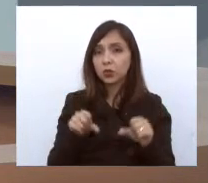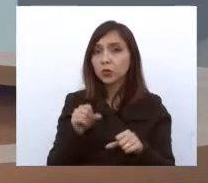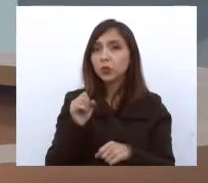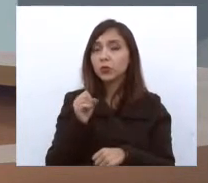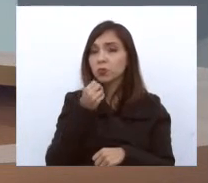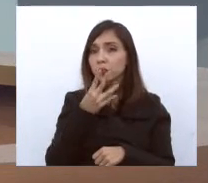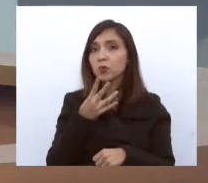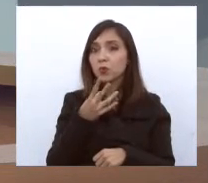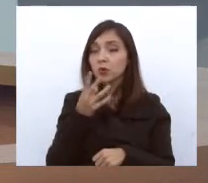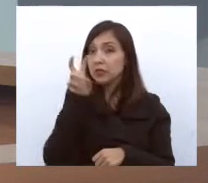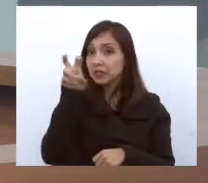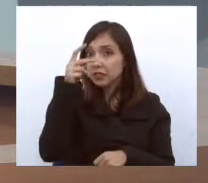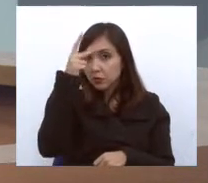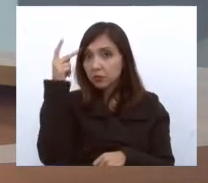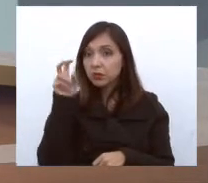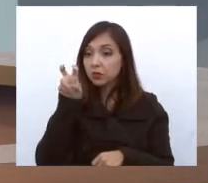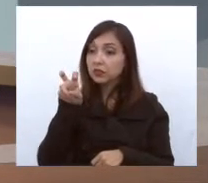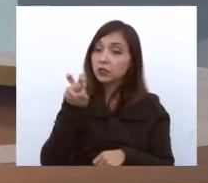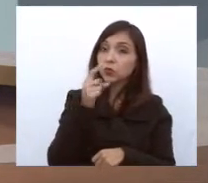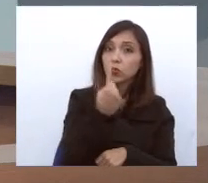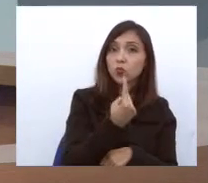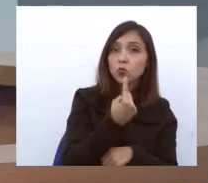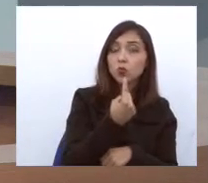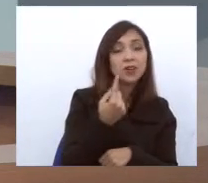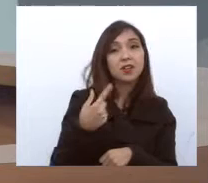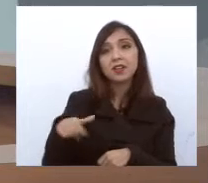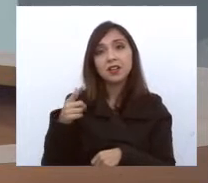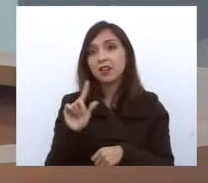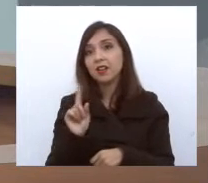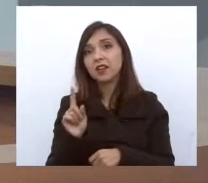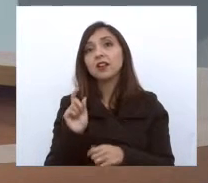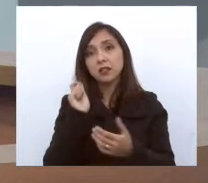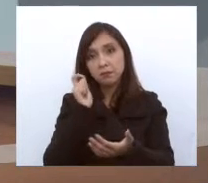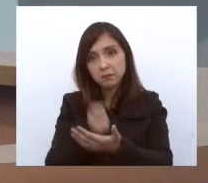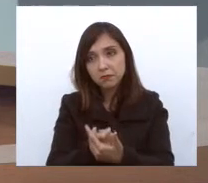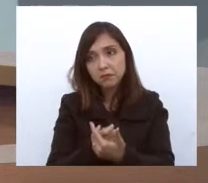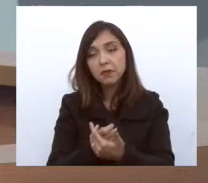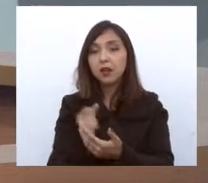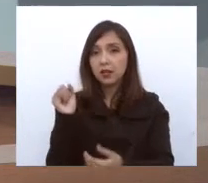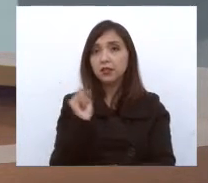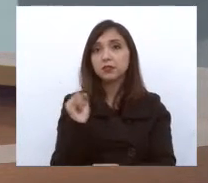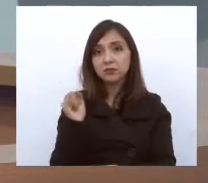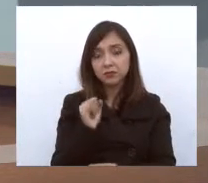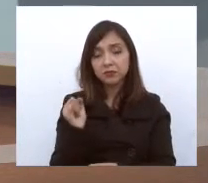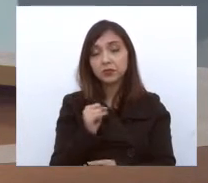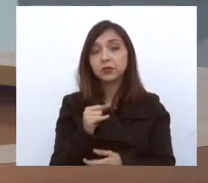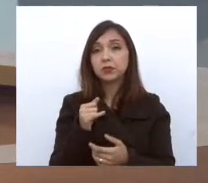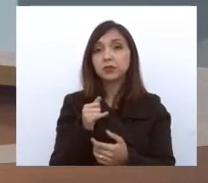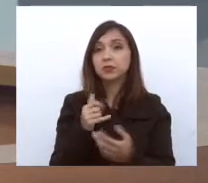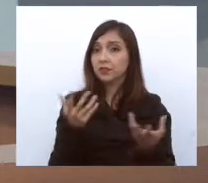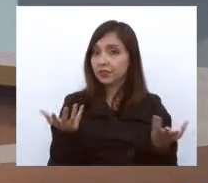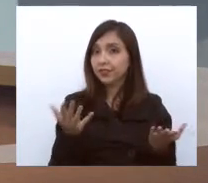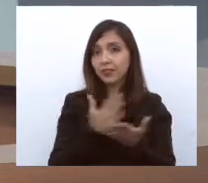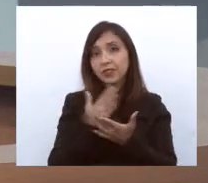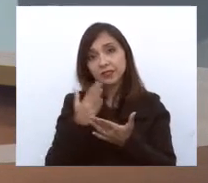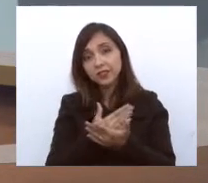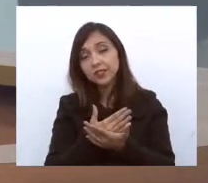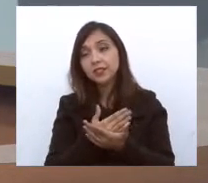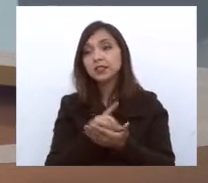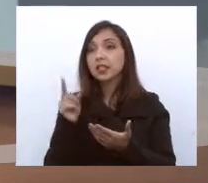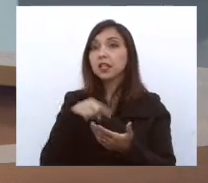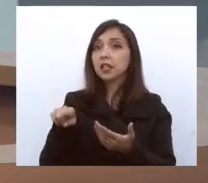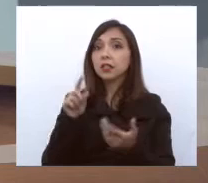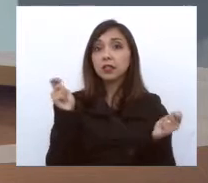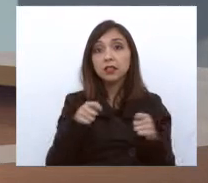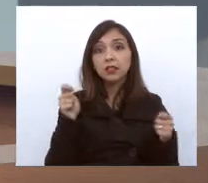ganha 5 salários e 1, ele não está isento, ele paga os impostos. Então, muitas vezes, ele poderia